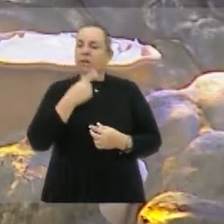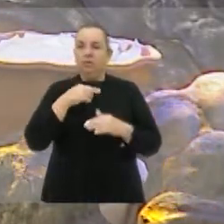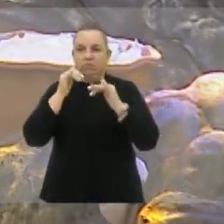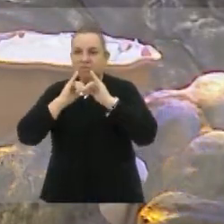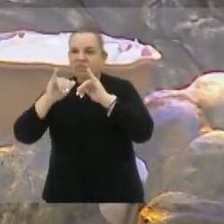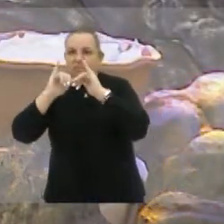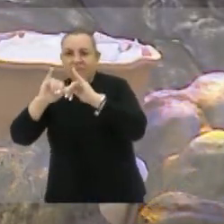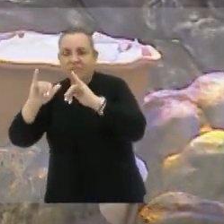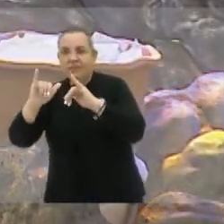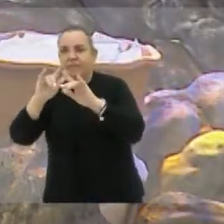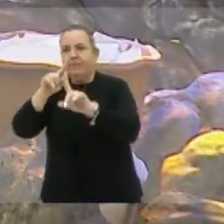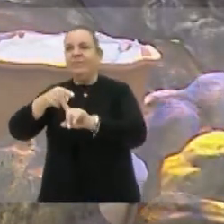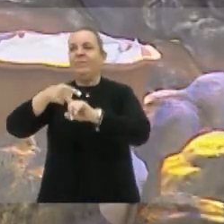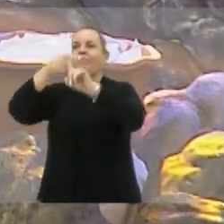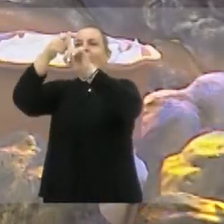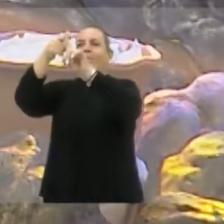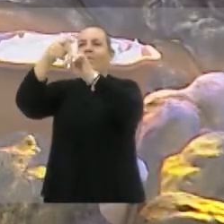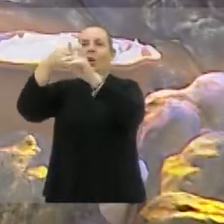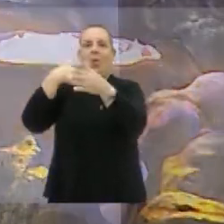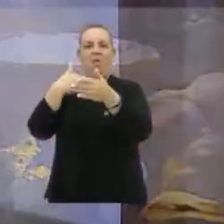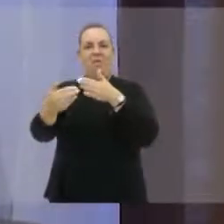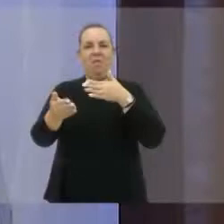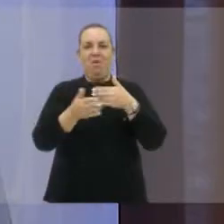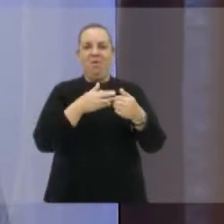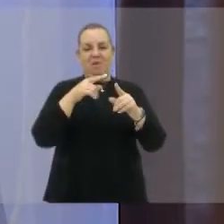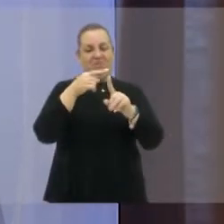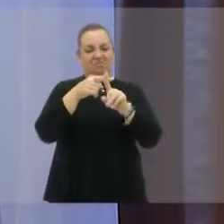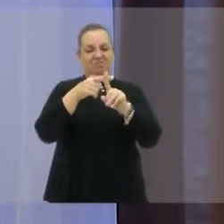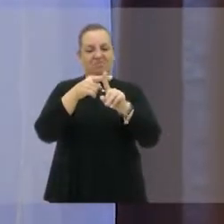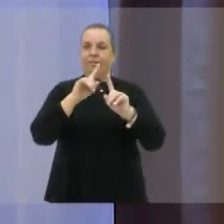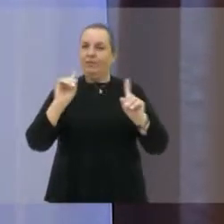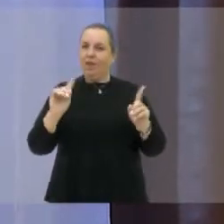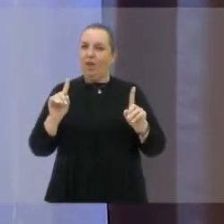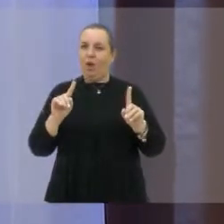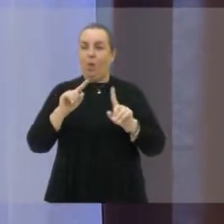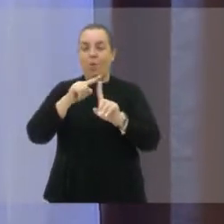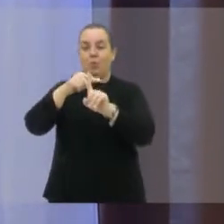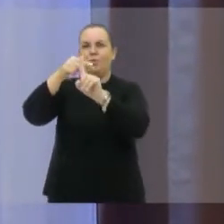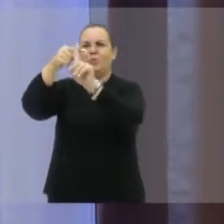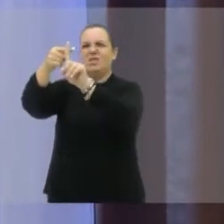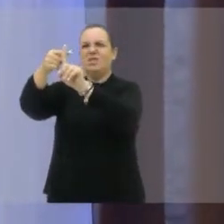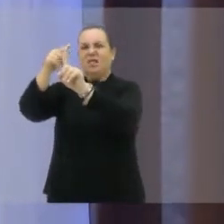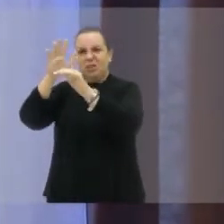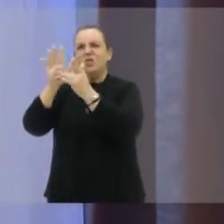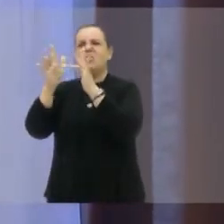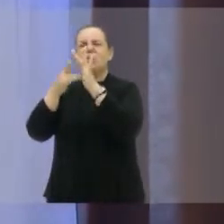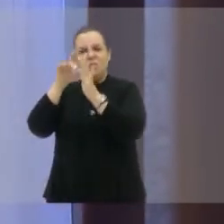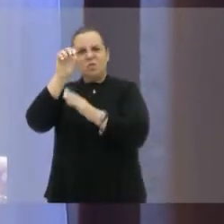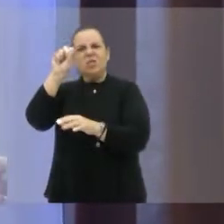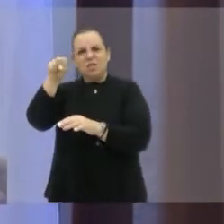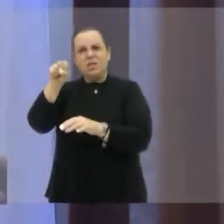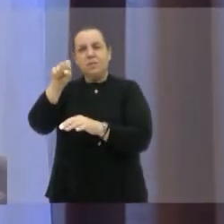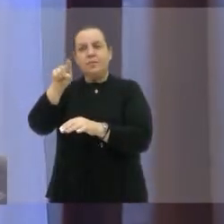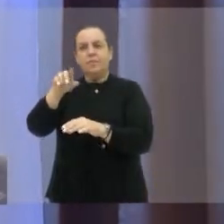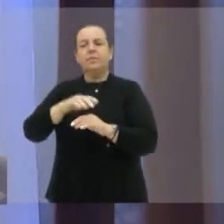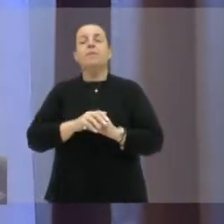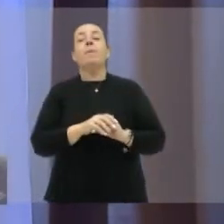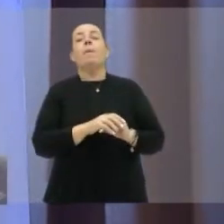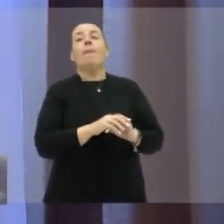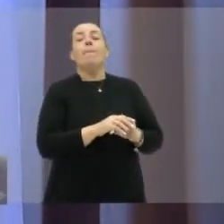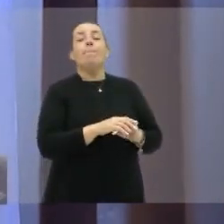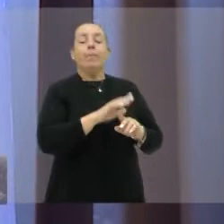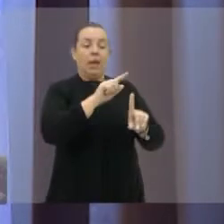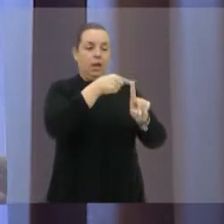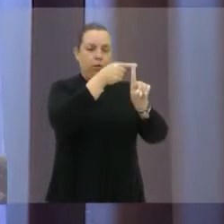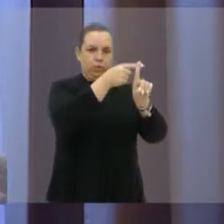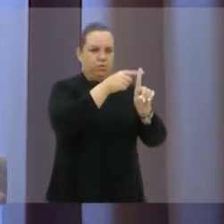a exaltação de qualquer cruz. A cruz, sim, é um instrumento de derrota. O seminarista ainda falava para nós